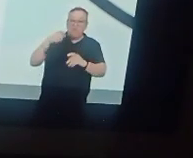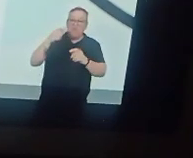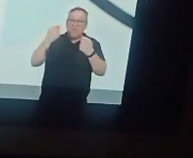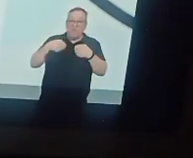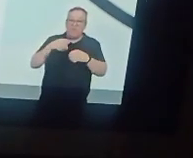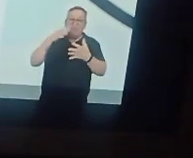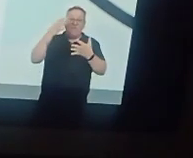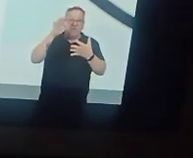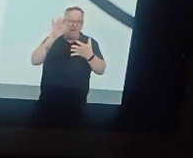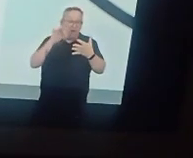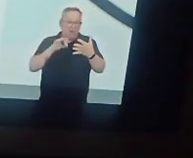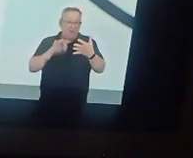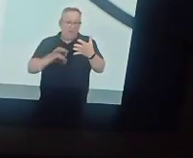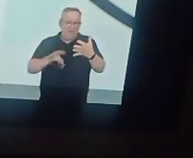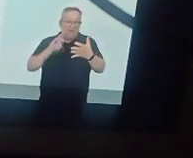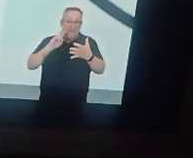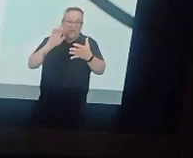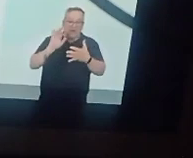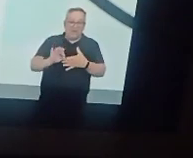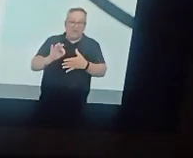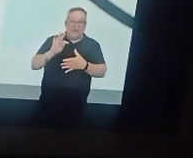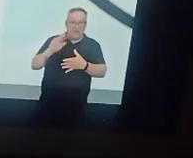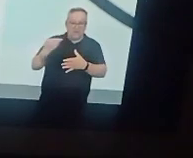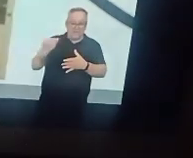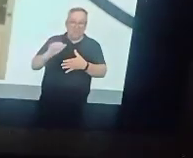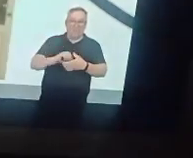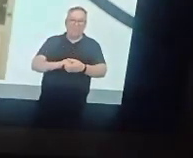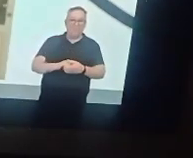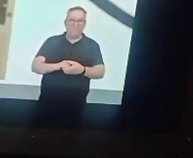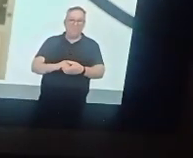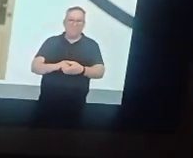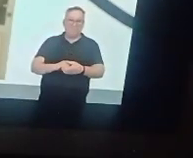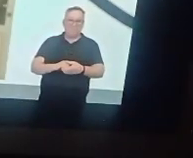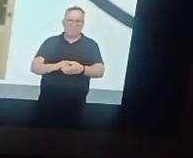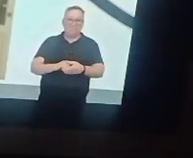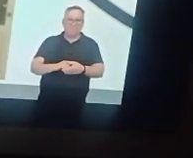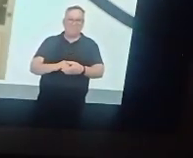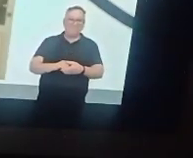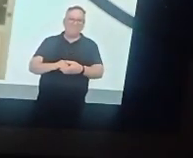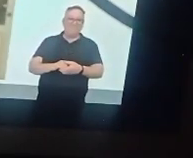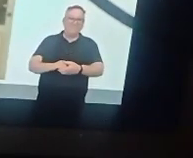precisar verificar e ver se está certinho, tá bom? Pode passar.